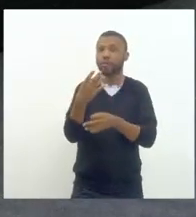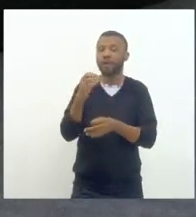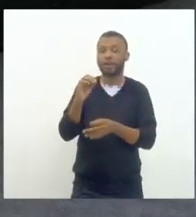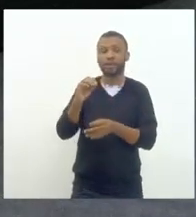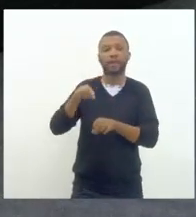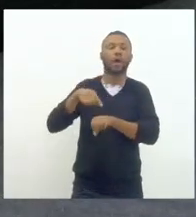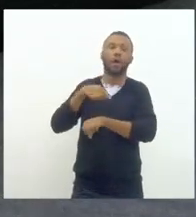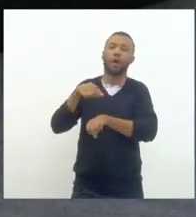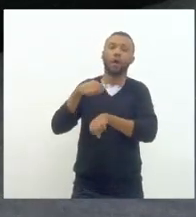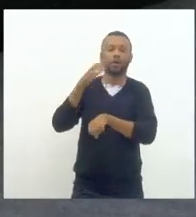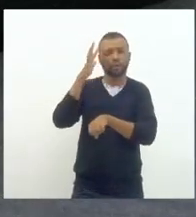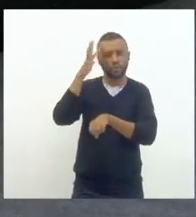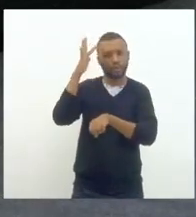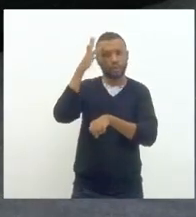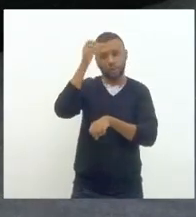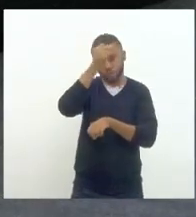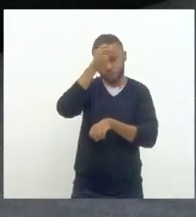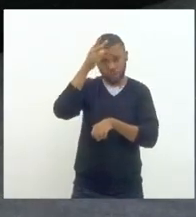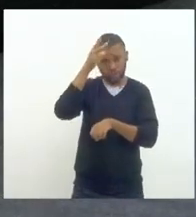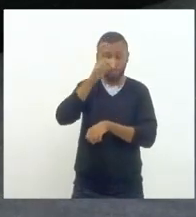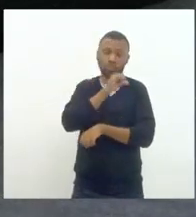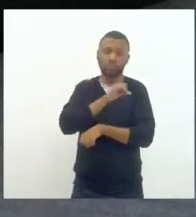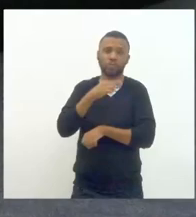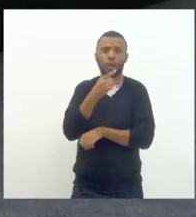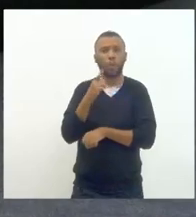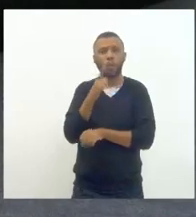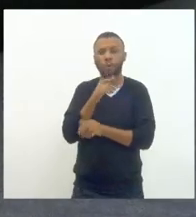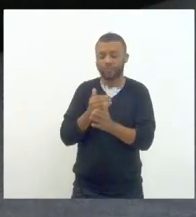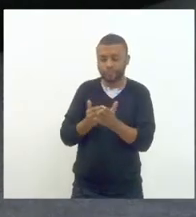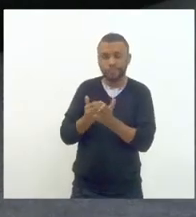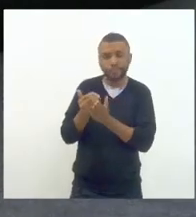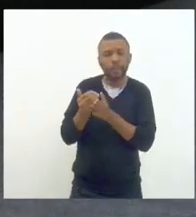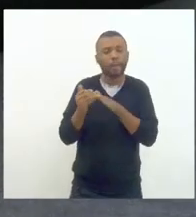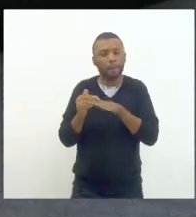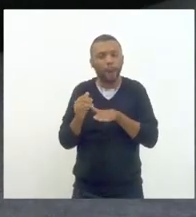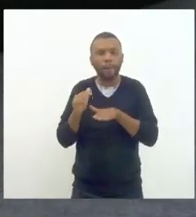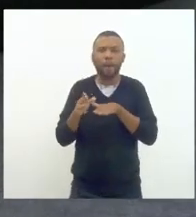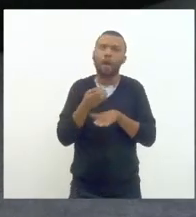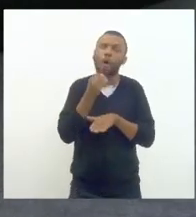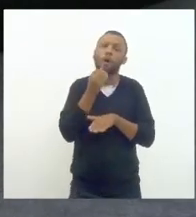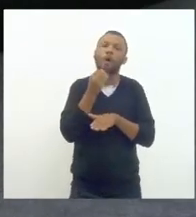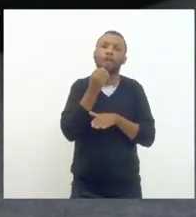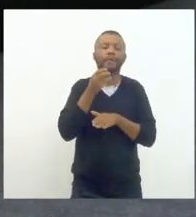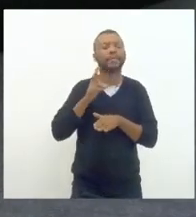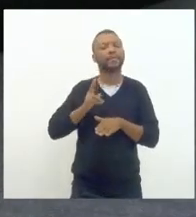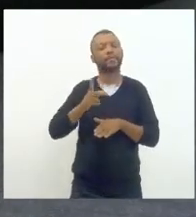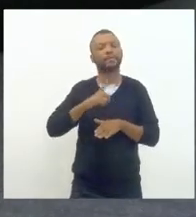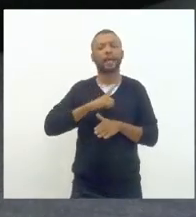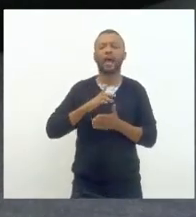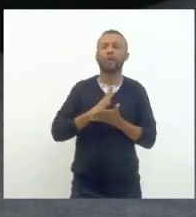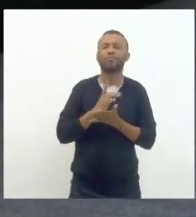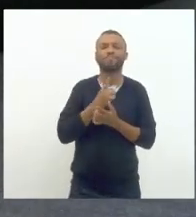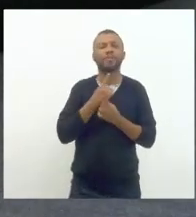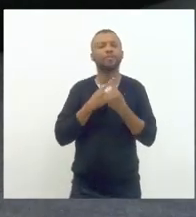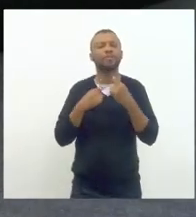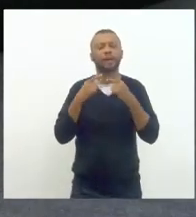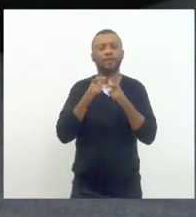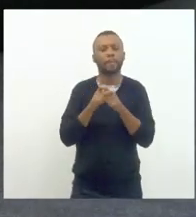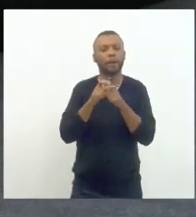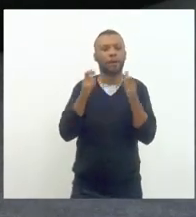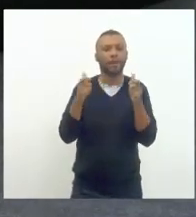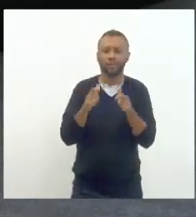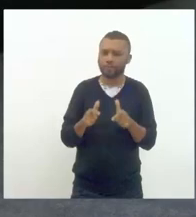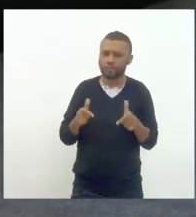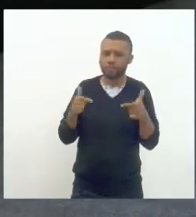sonho. No município do Rio de Janeiro, a gente conseguiu começar a fazer isso. É óbvio que sempre se tem uma vontade maior de